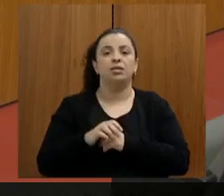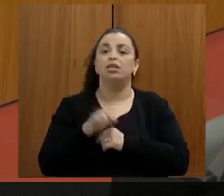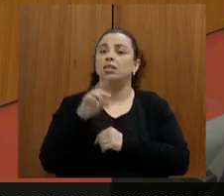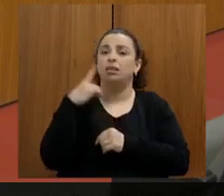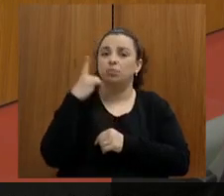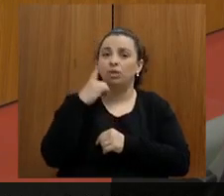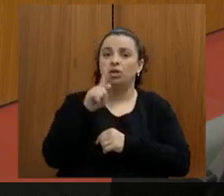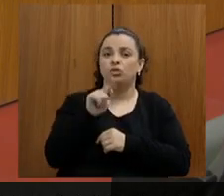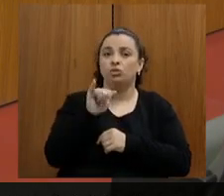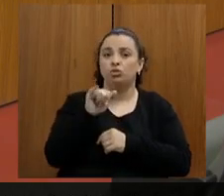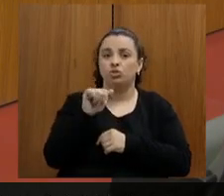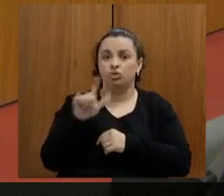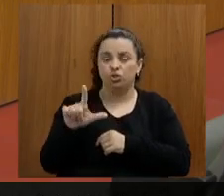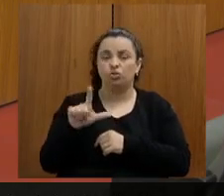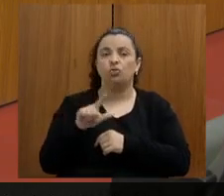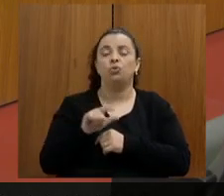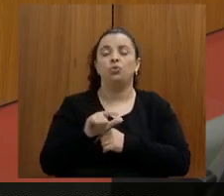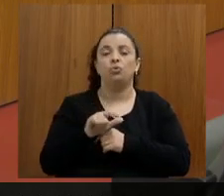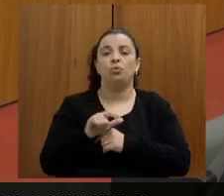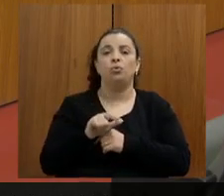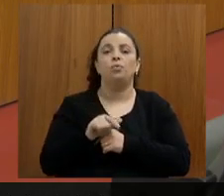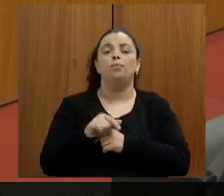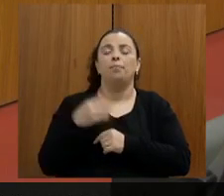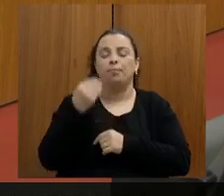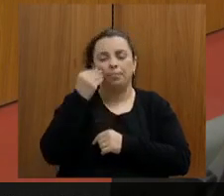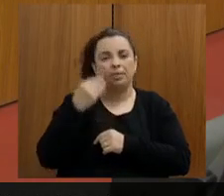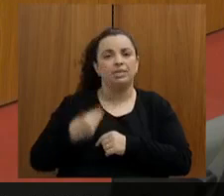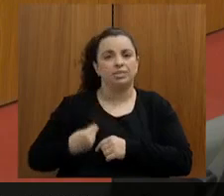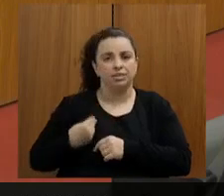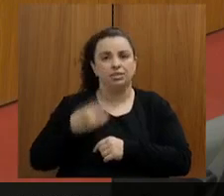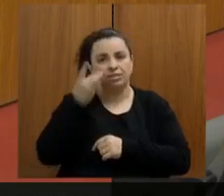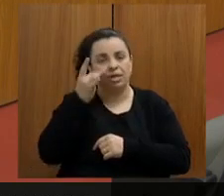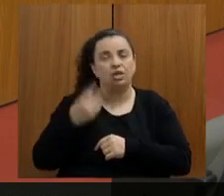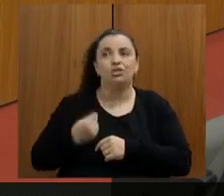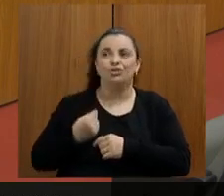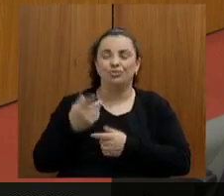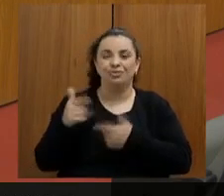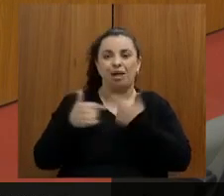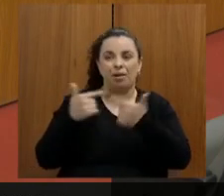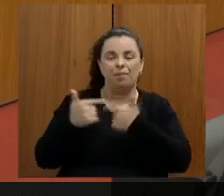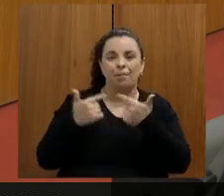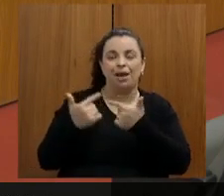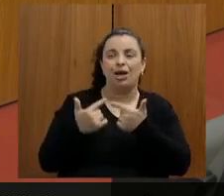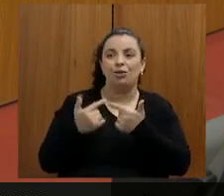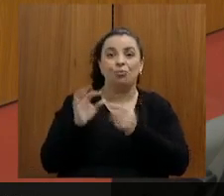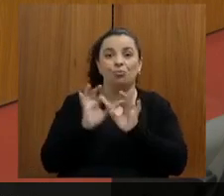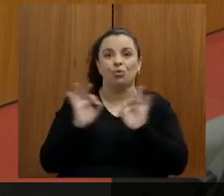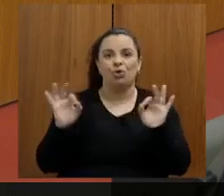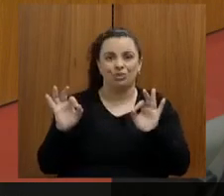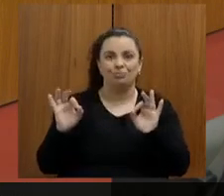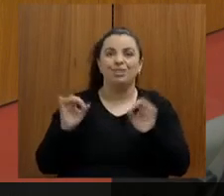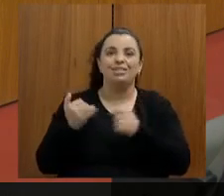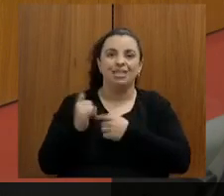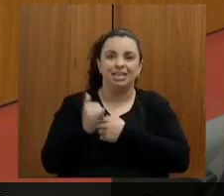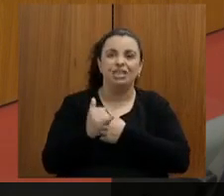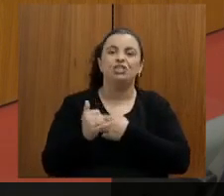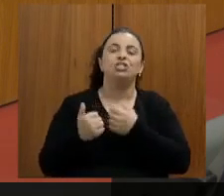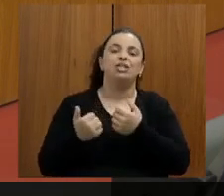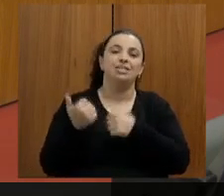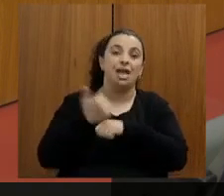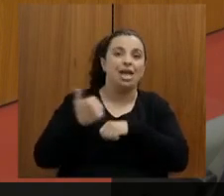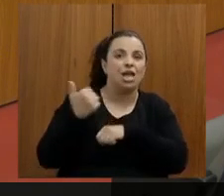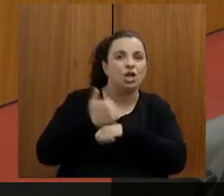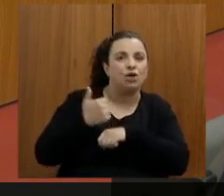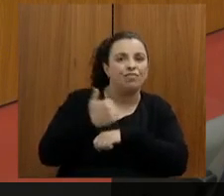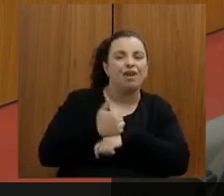Pereira aqui presente com Trabalho maravilhoso nas energias renováveis nós aguardamos que seja